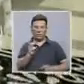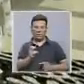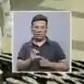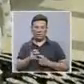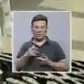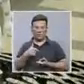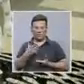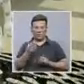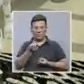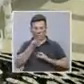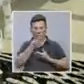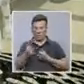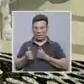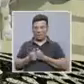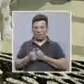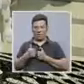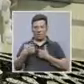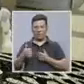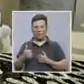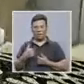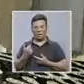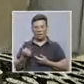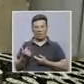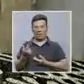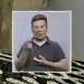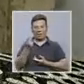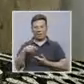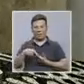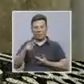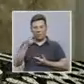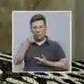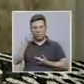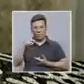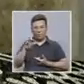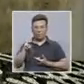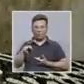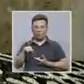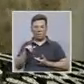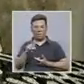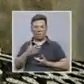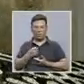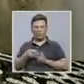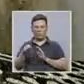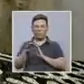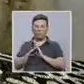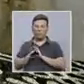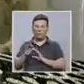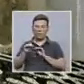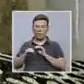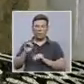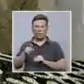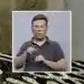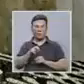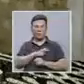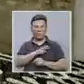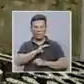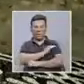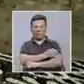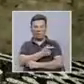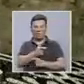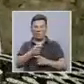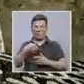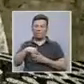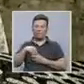Eu estou muito bem acompanhada, estou ao lado de um humanoide que foi programado pela Universidade de Aveiro e faz parte